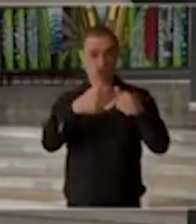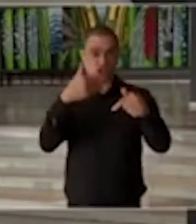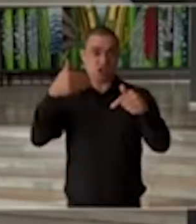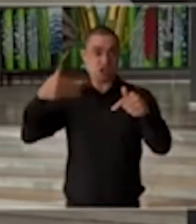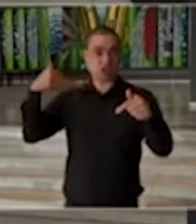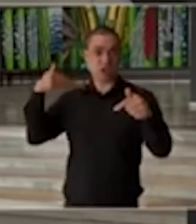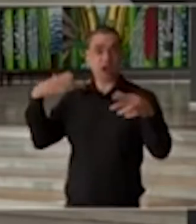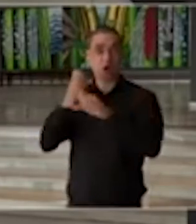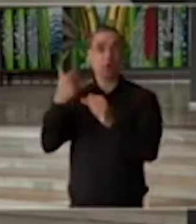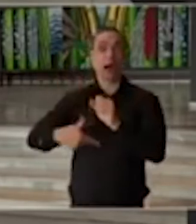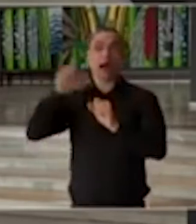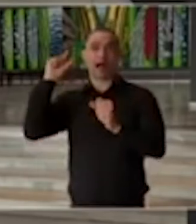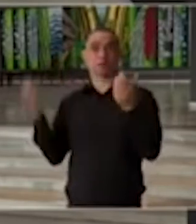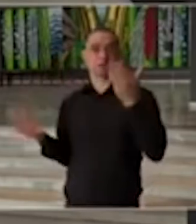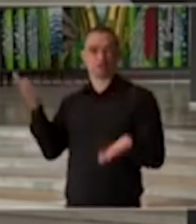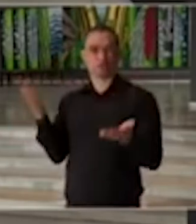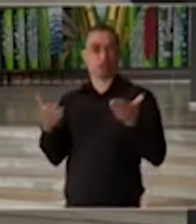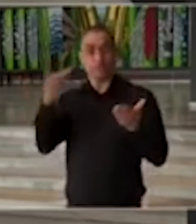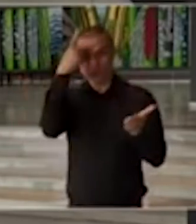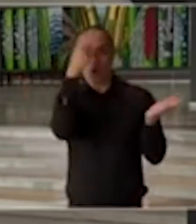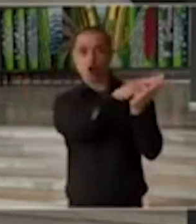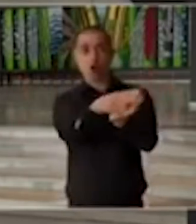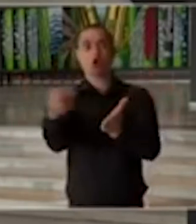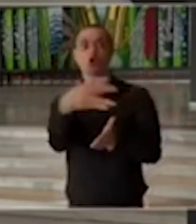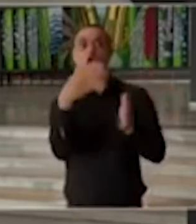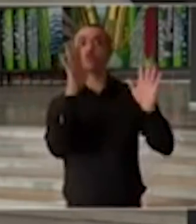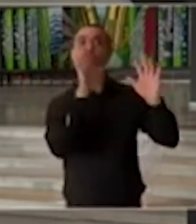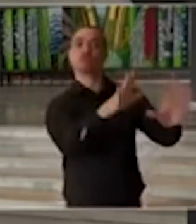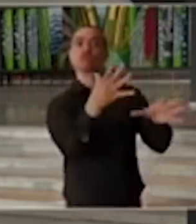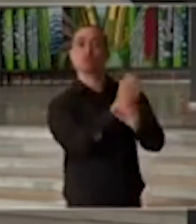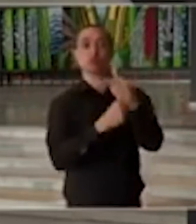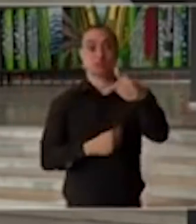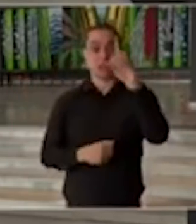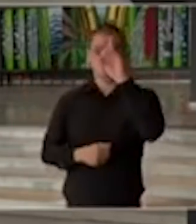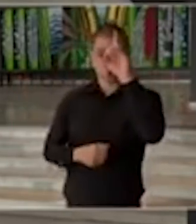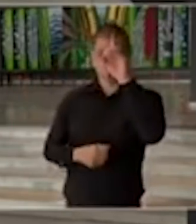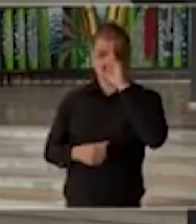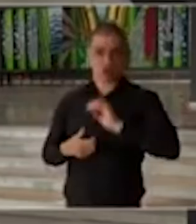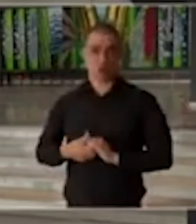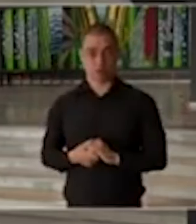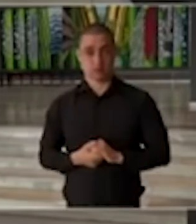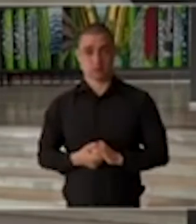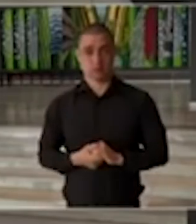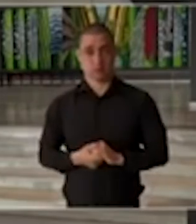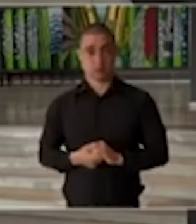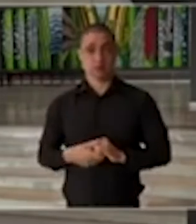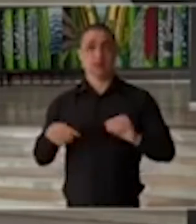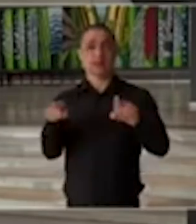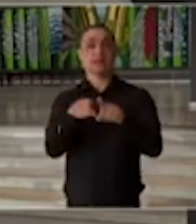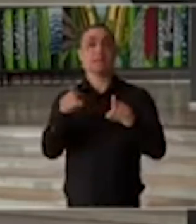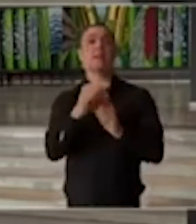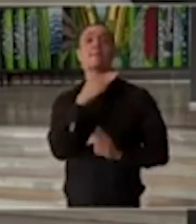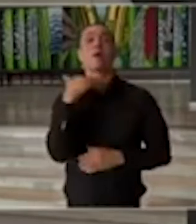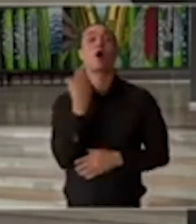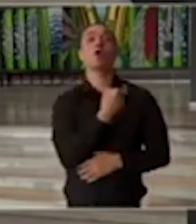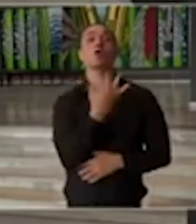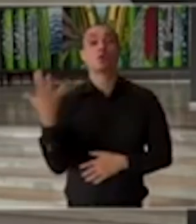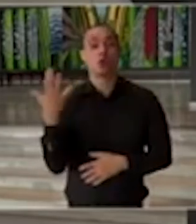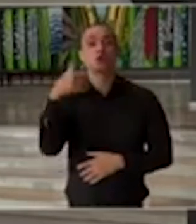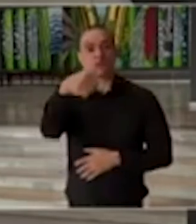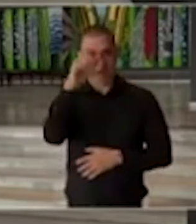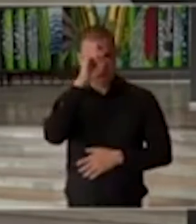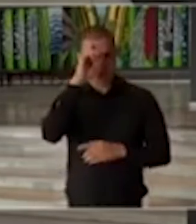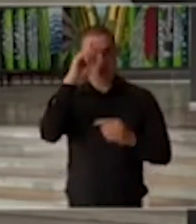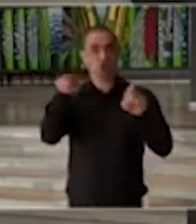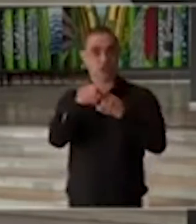anteriores, número de novas internações, 7 dias com relação aos 7 dias anteriores, óbitos, 7 dias